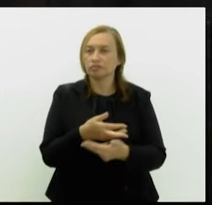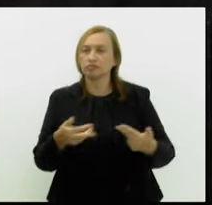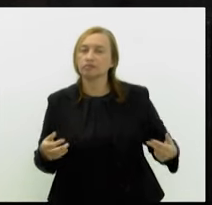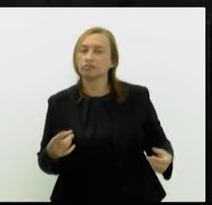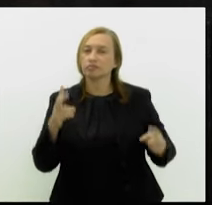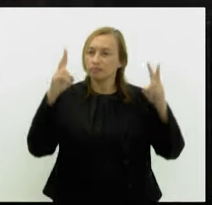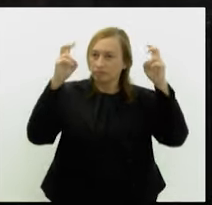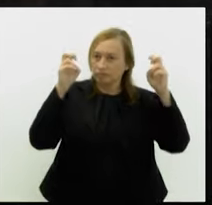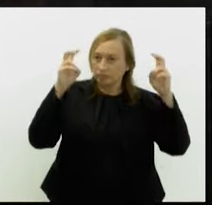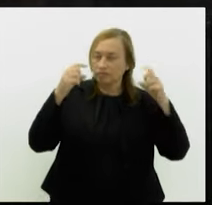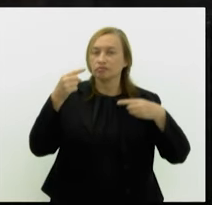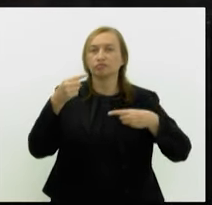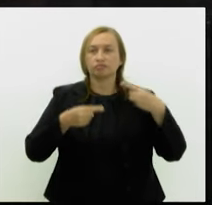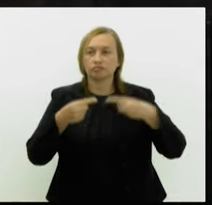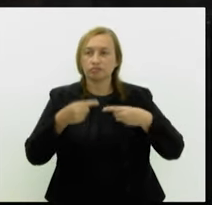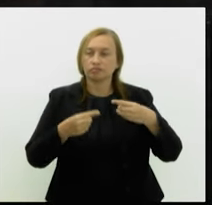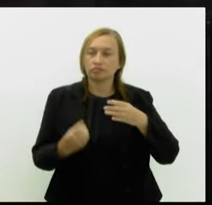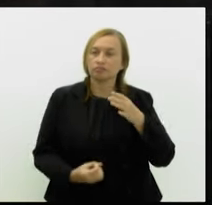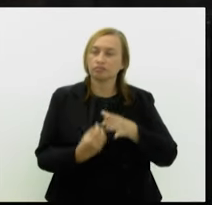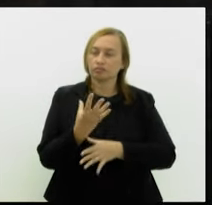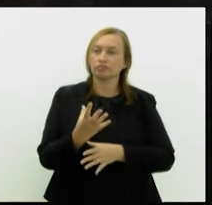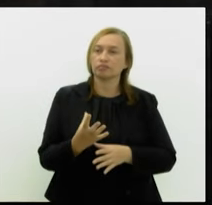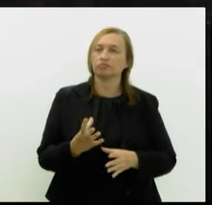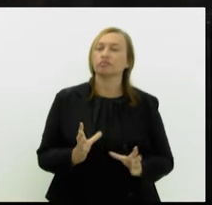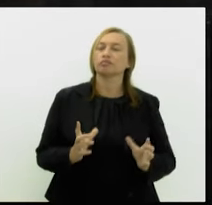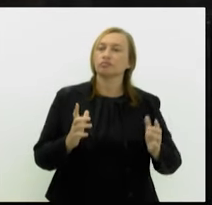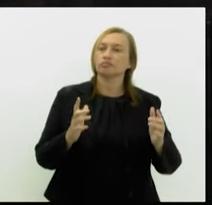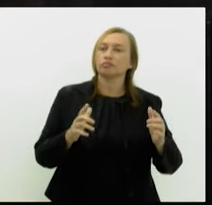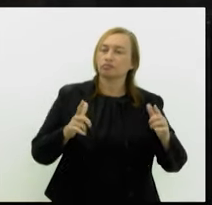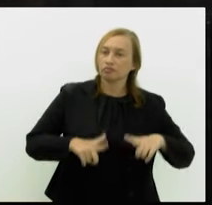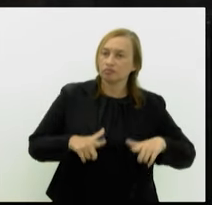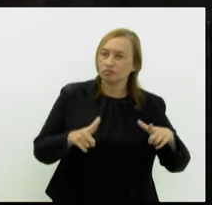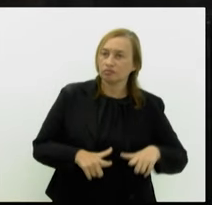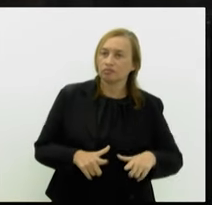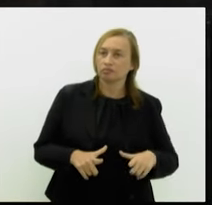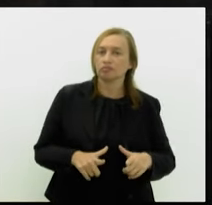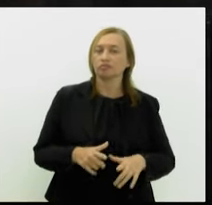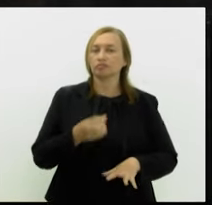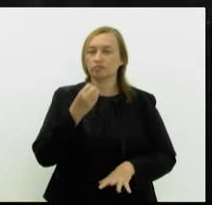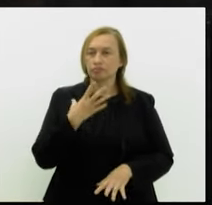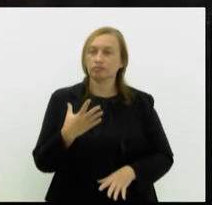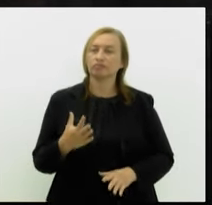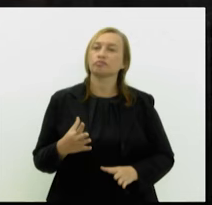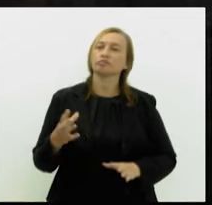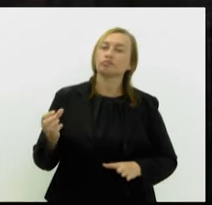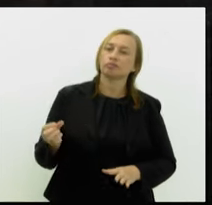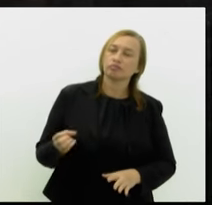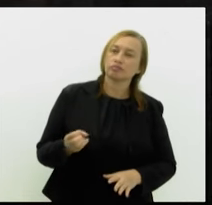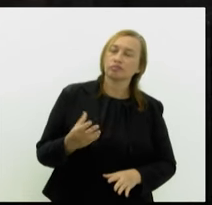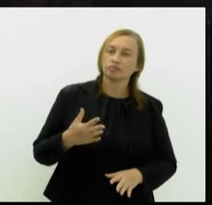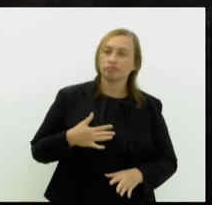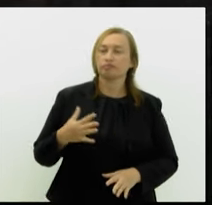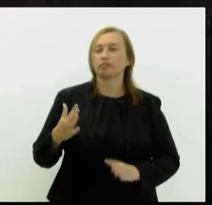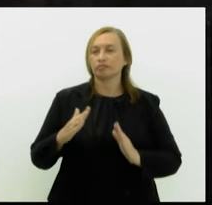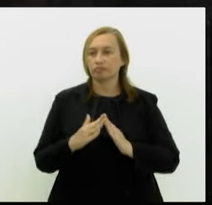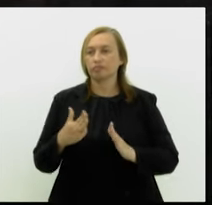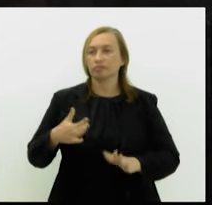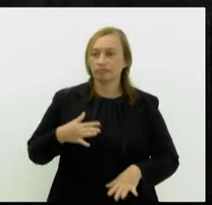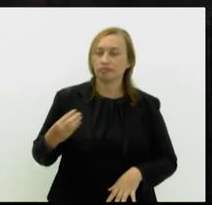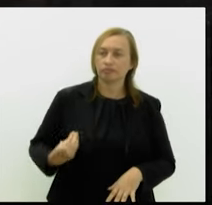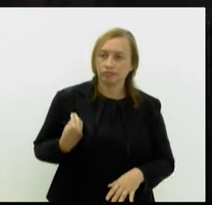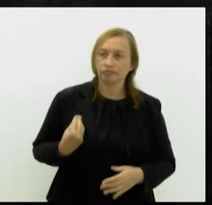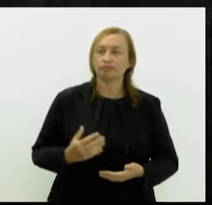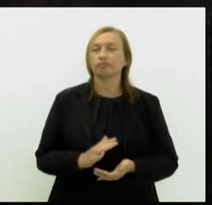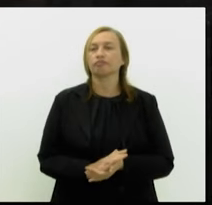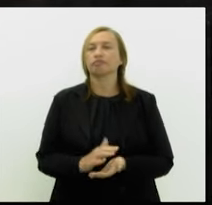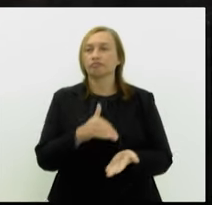para criar um ambiente no Estado e nas cidades para que o novo Minha Casa Minha Vida pudesse realmente ter muitos projetos inscritos. O secretário